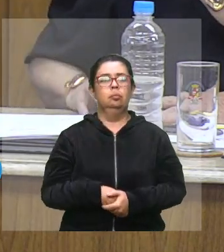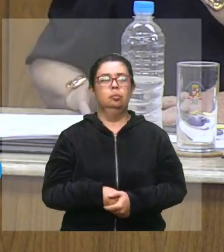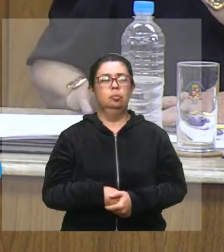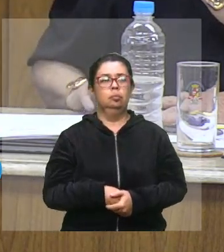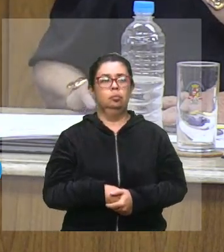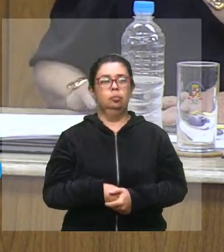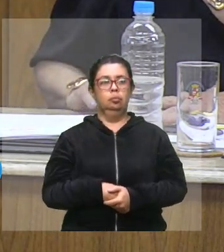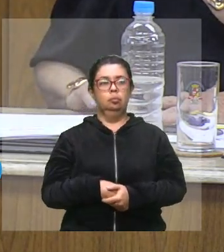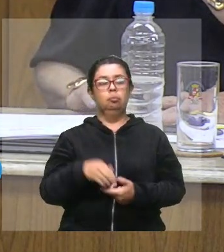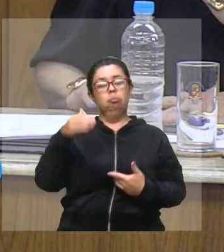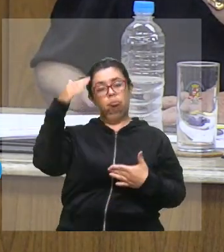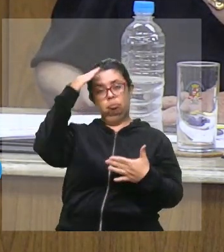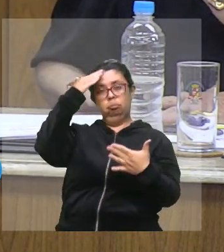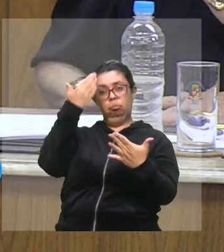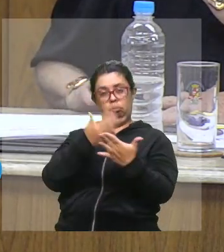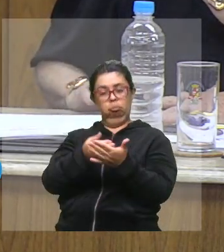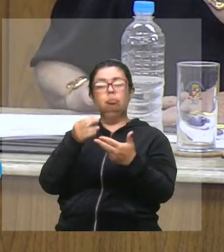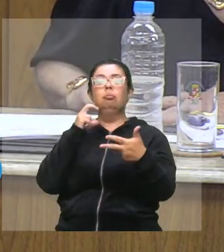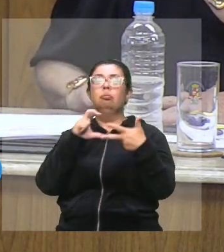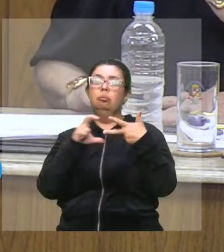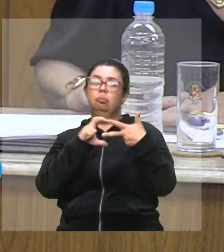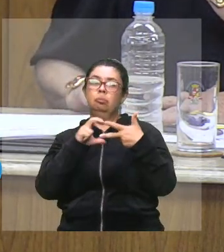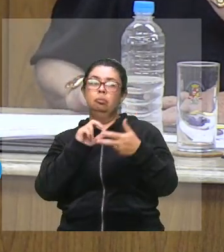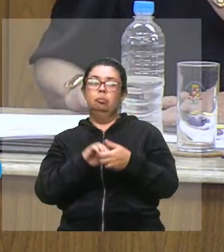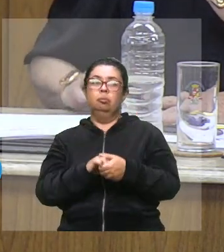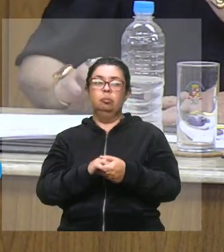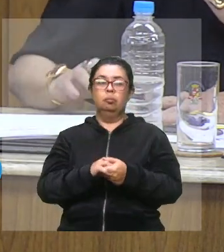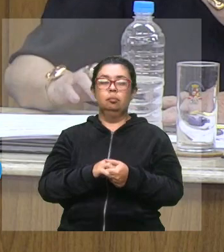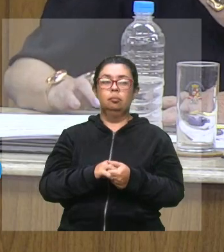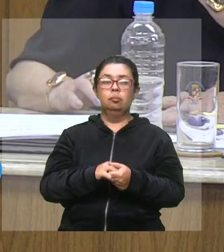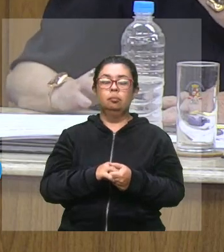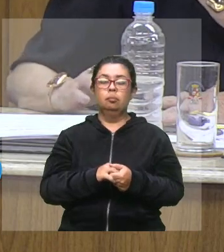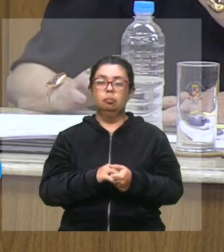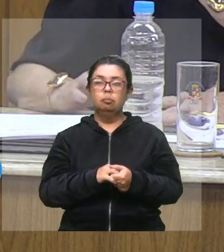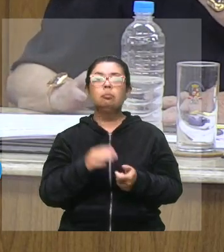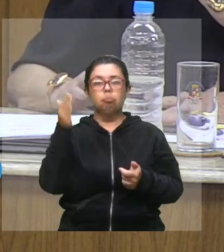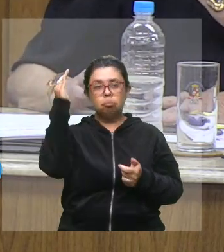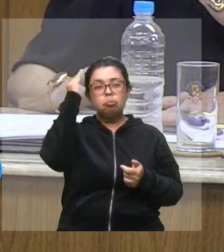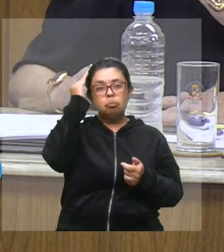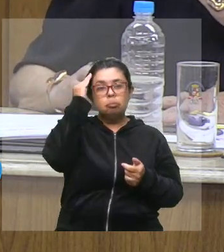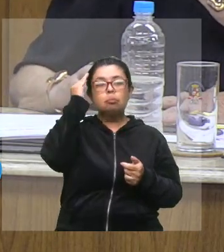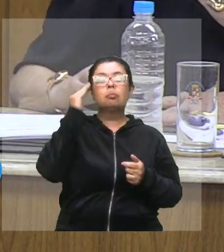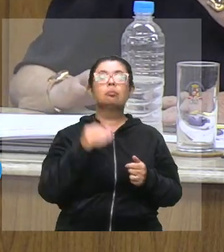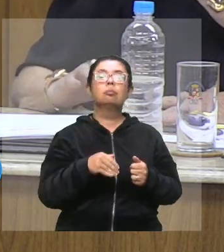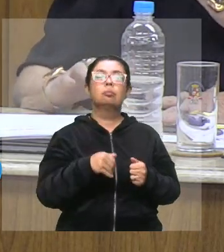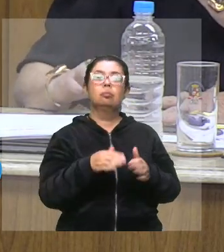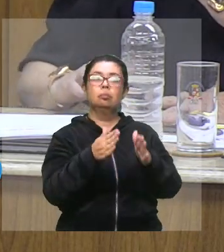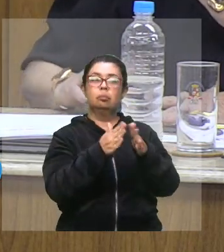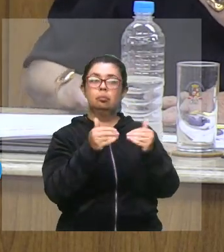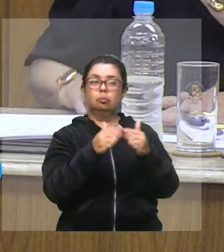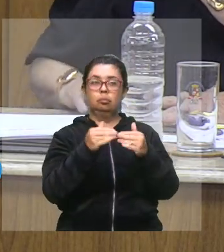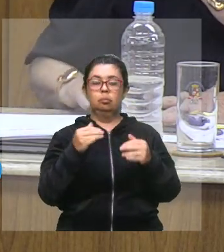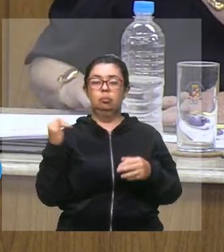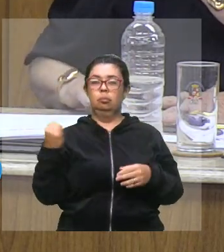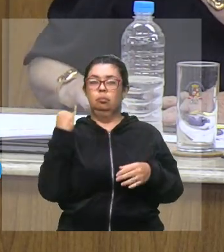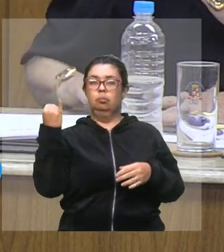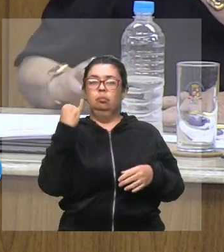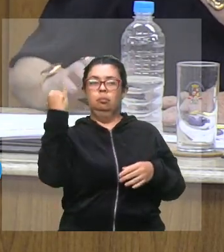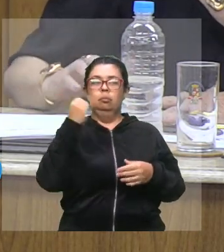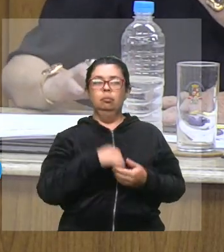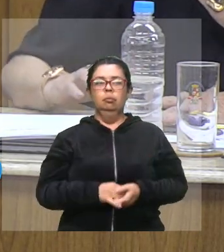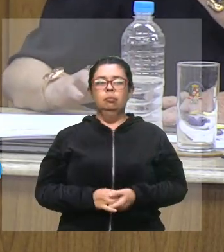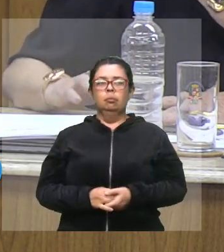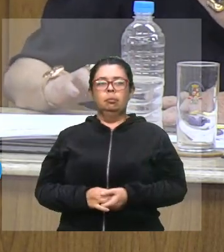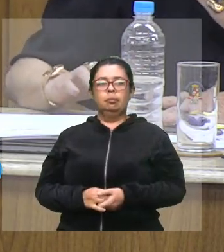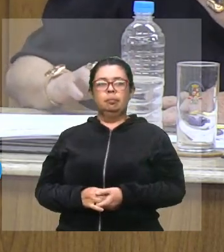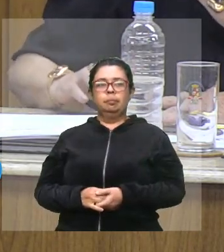o Poder Executivo estará colocando este pedido aí como uma das prioridades, porque isso tem a ver com